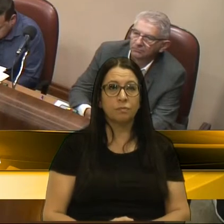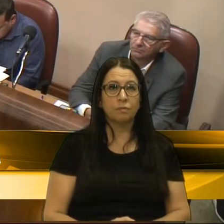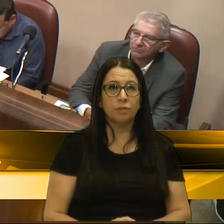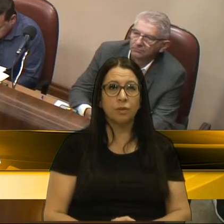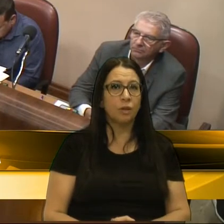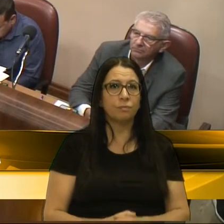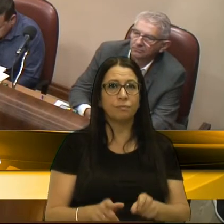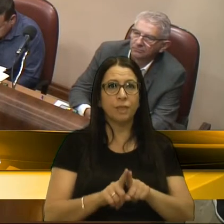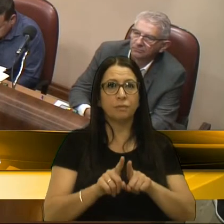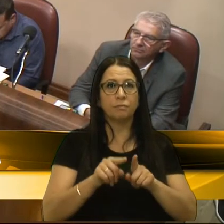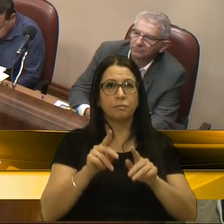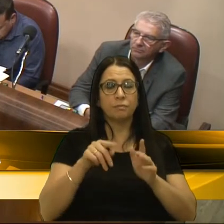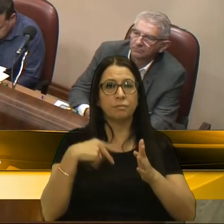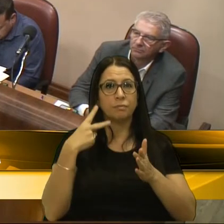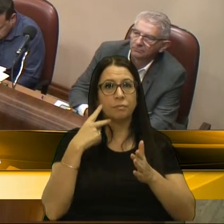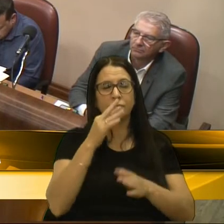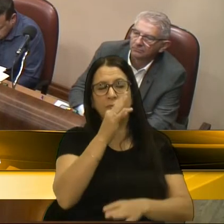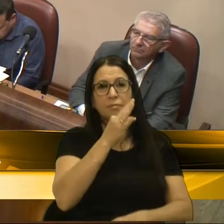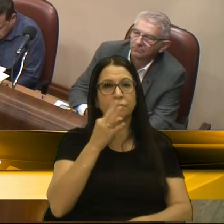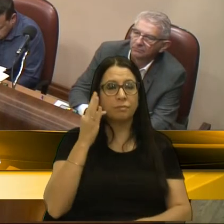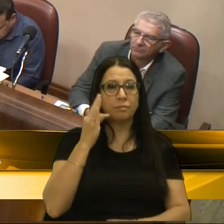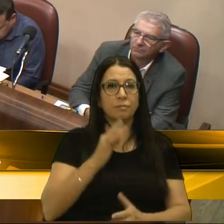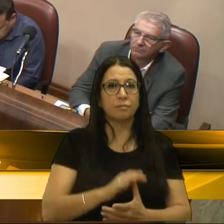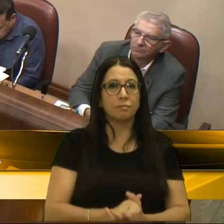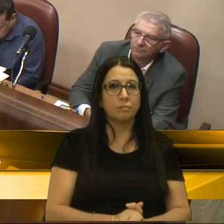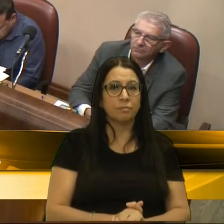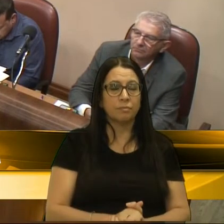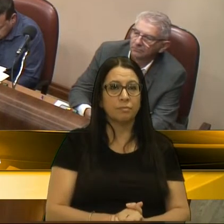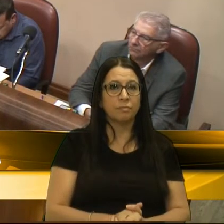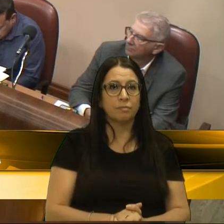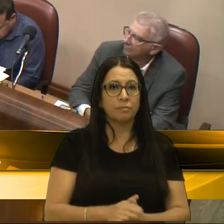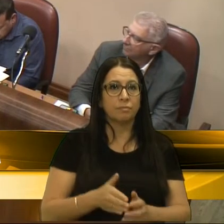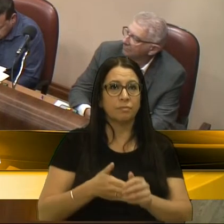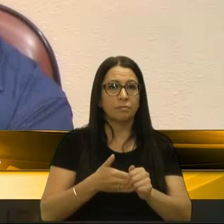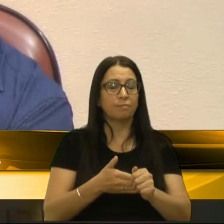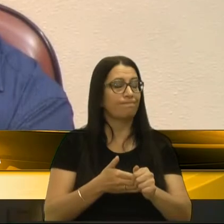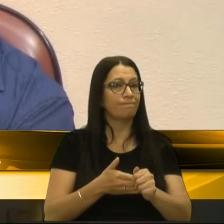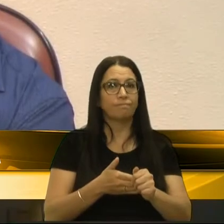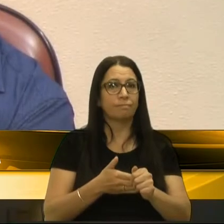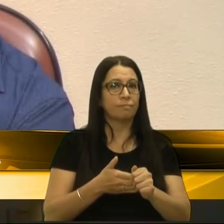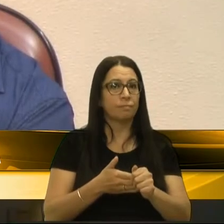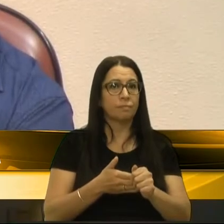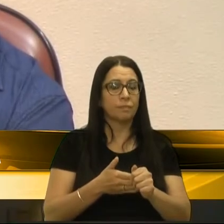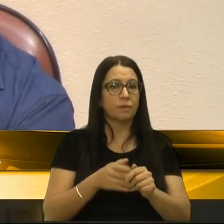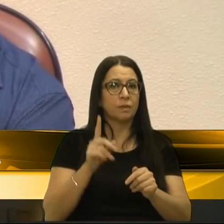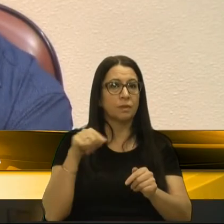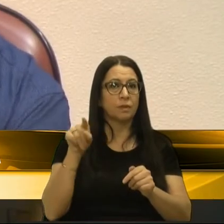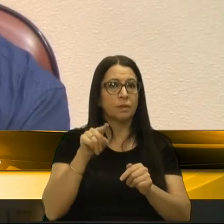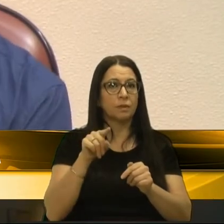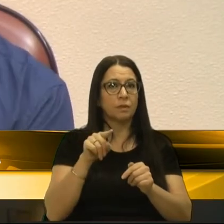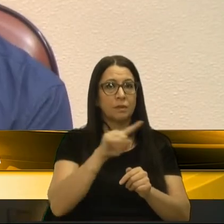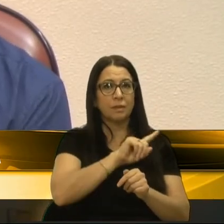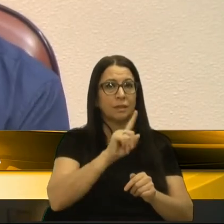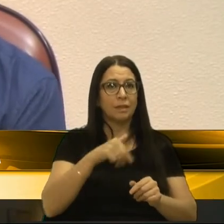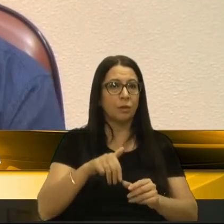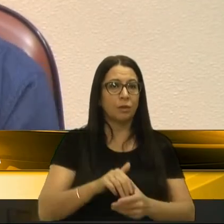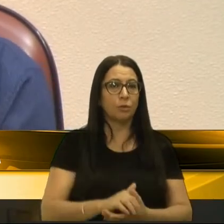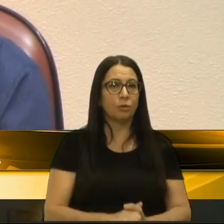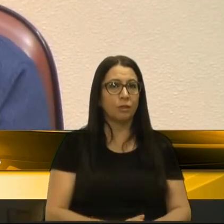Solicito que a vereadora Tatiane Frisso conduza a Ailine Ribeiro até a tribuna.